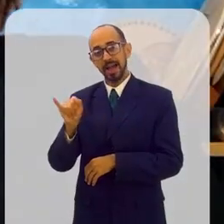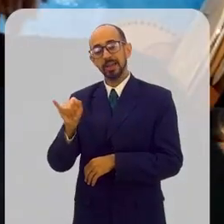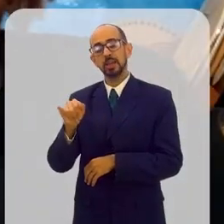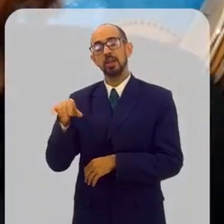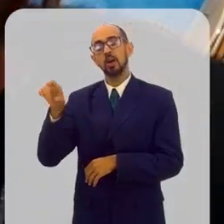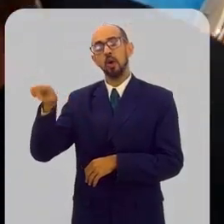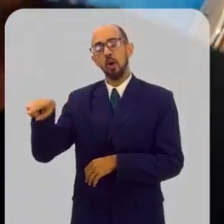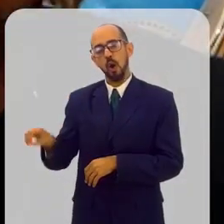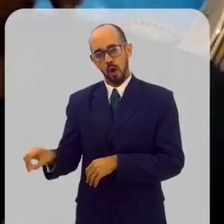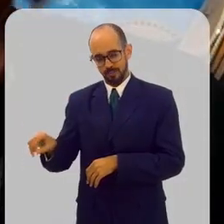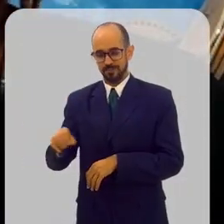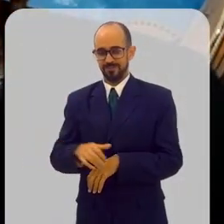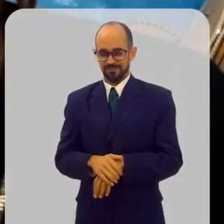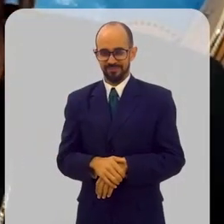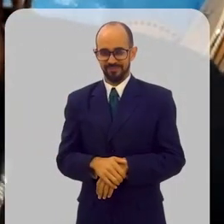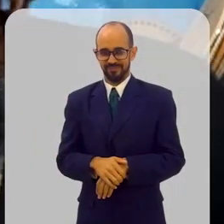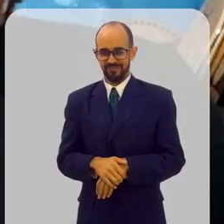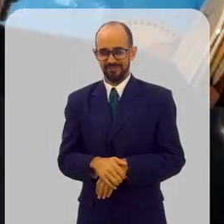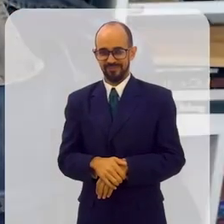Eita!